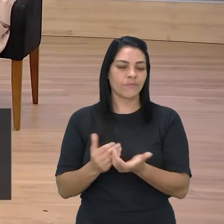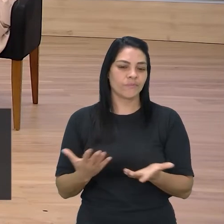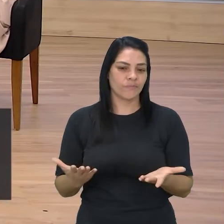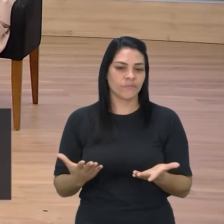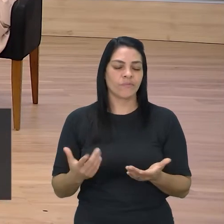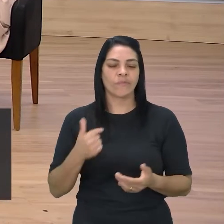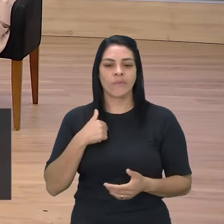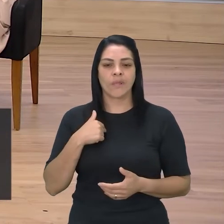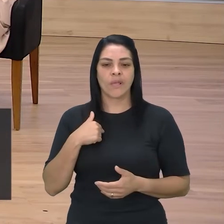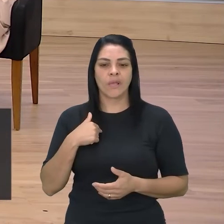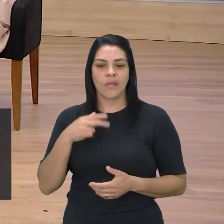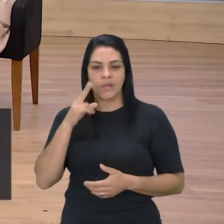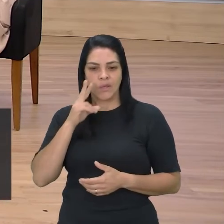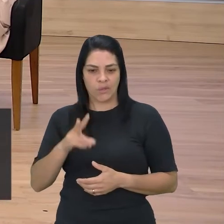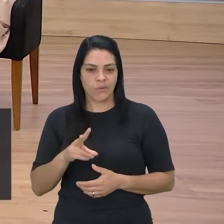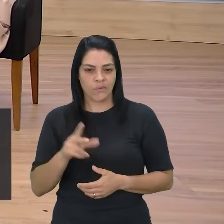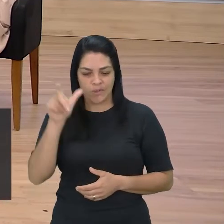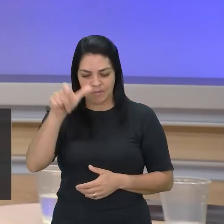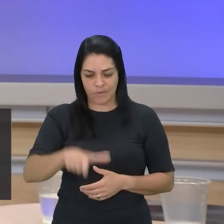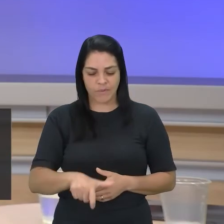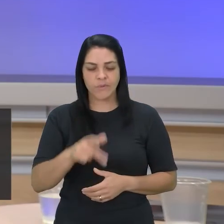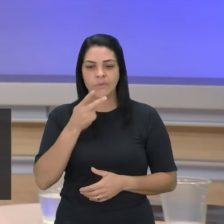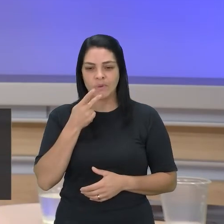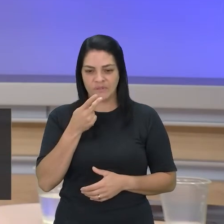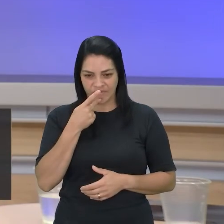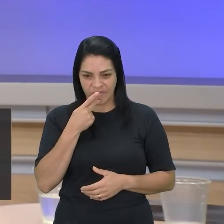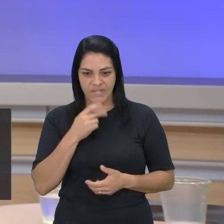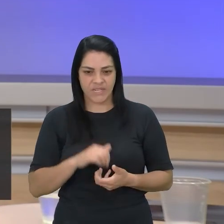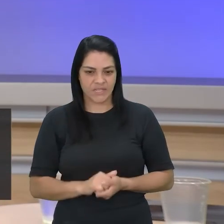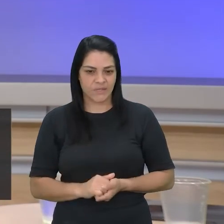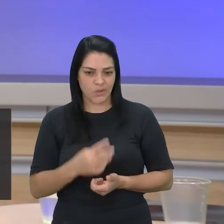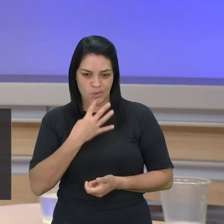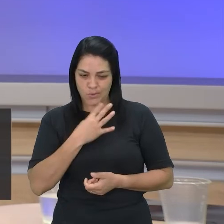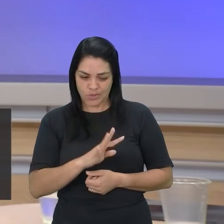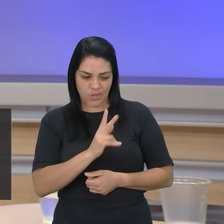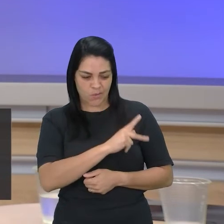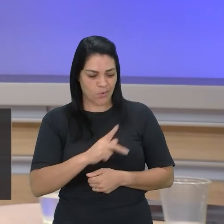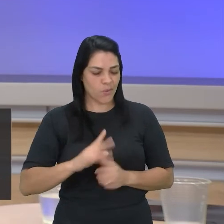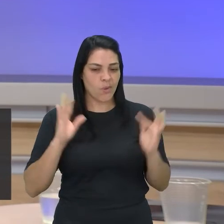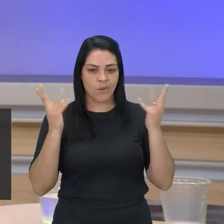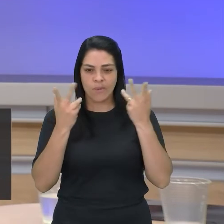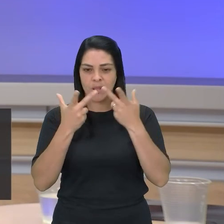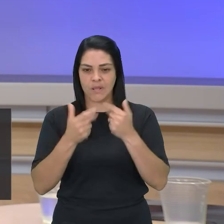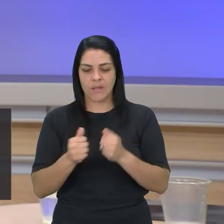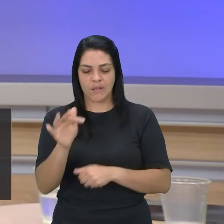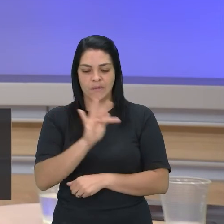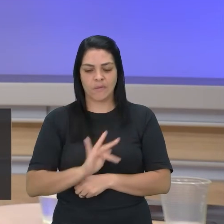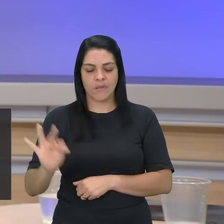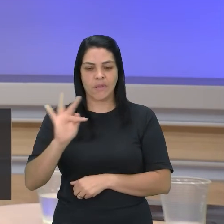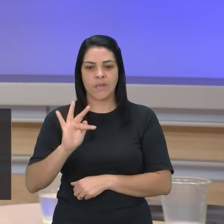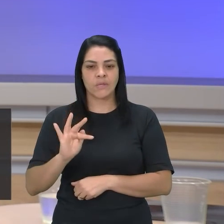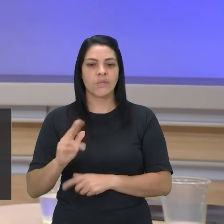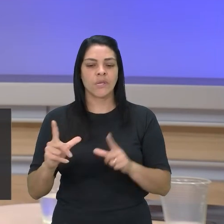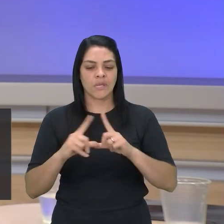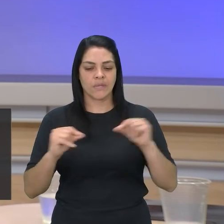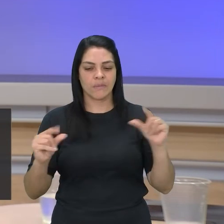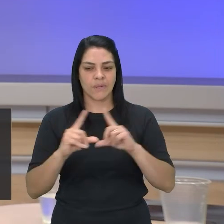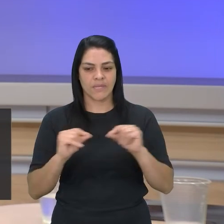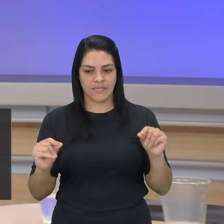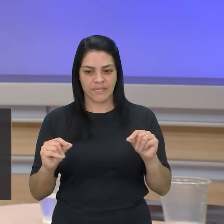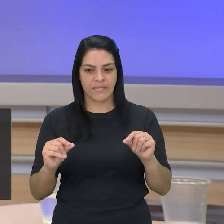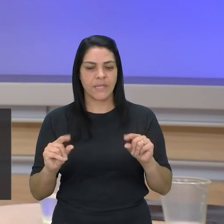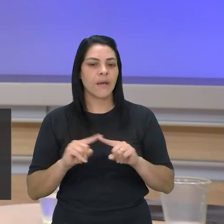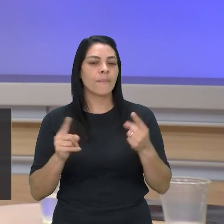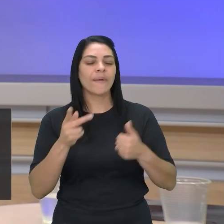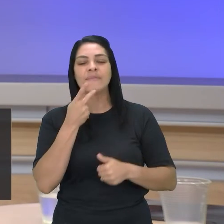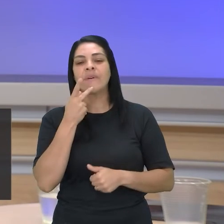recentemente vi uma fala do Gerson Baniwa, que eu não conhecia, maravilhoso professor de uma universidade de Brasília, que